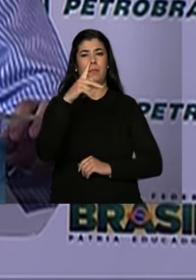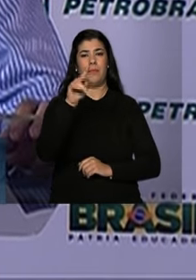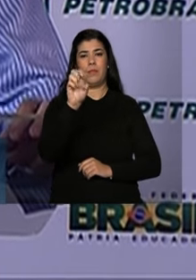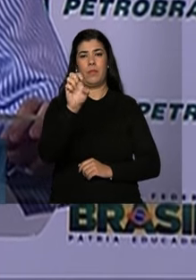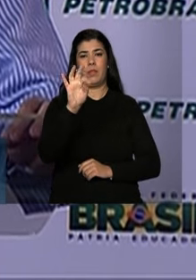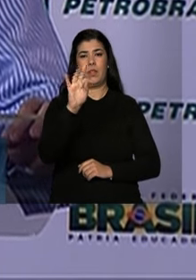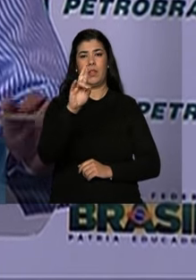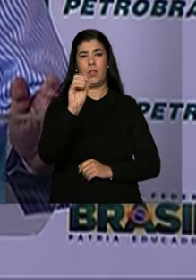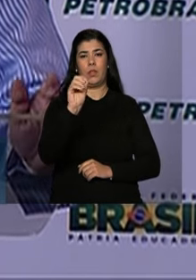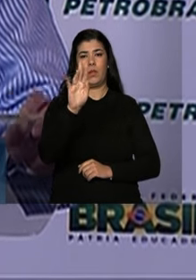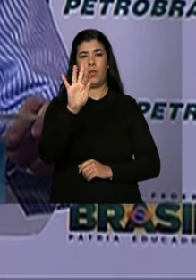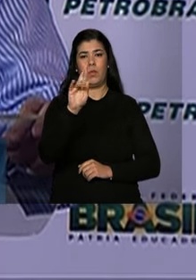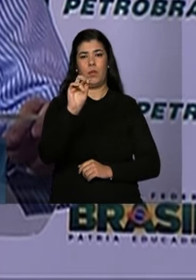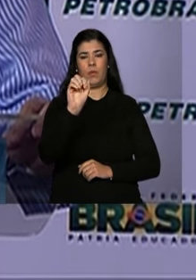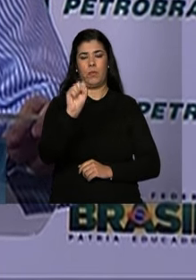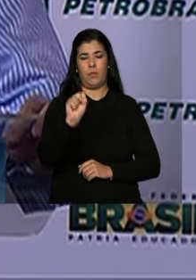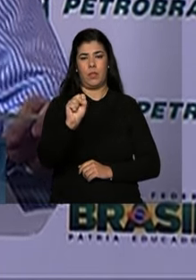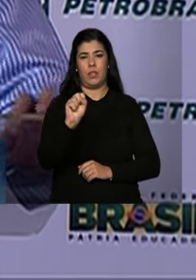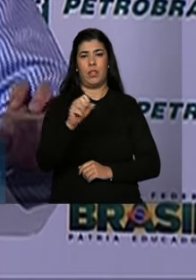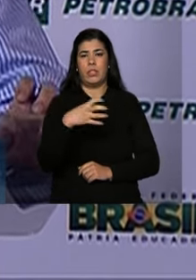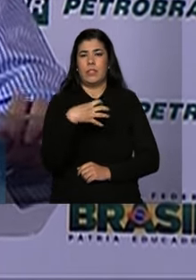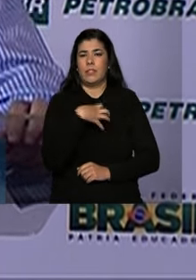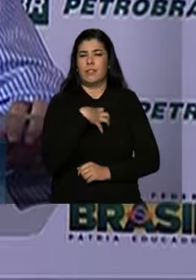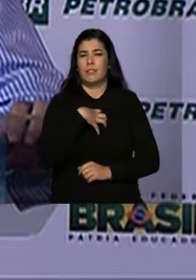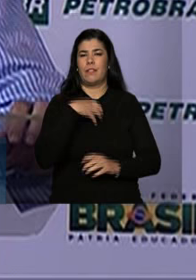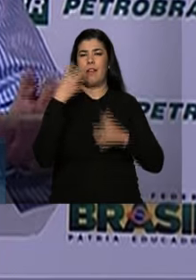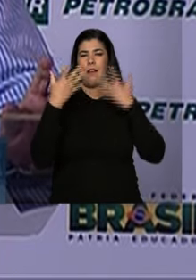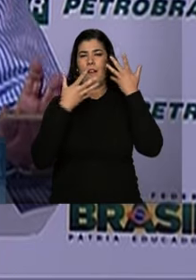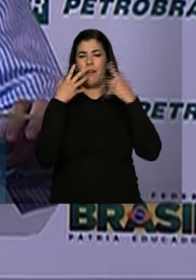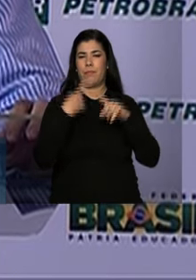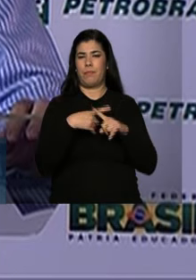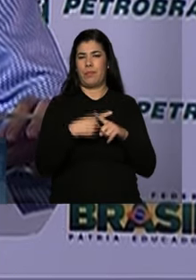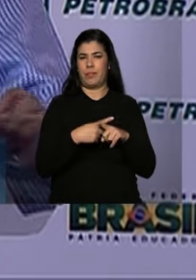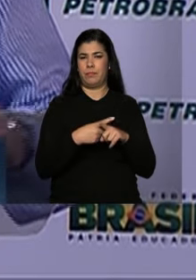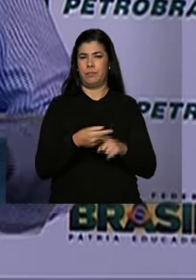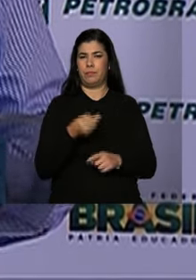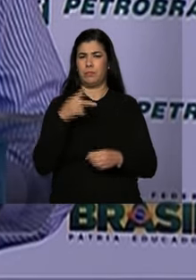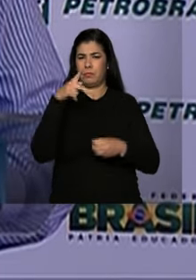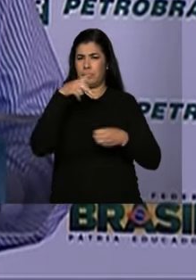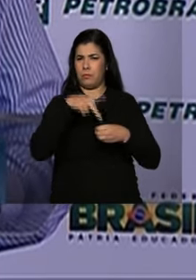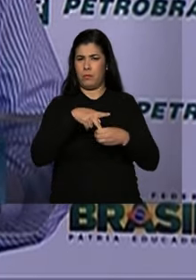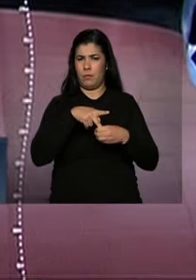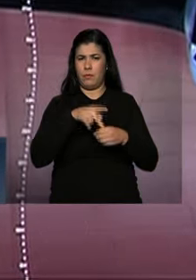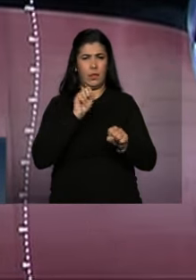podemos sentir essa alegria hoje porque a Petrobras não se deixou paralisar.